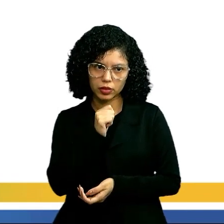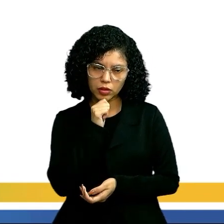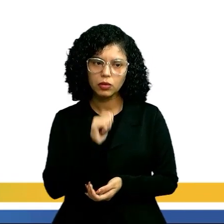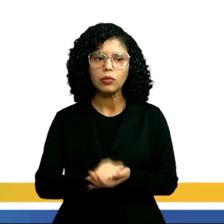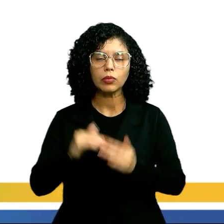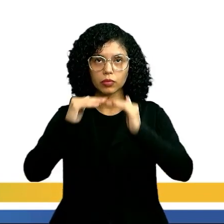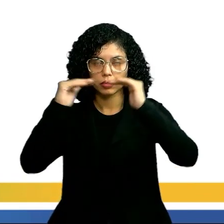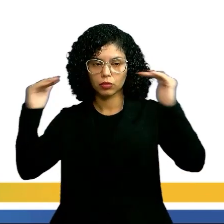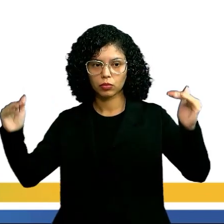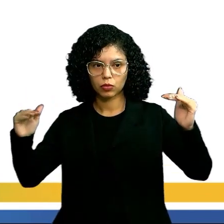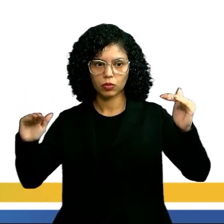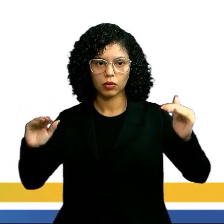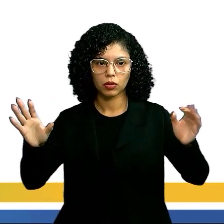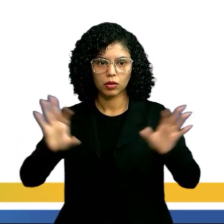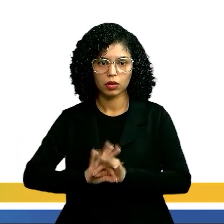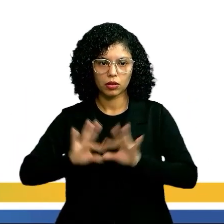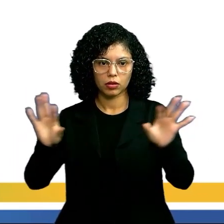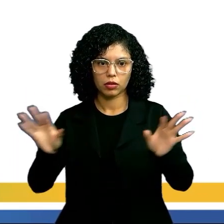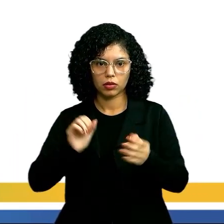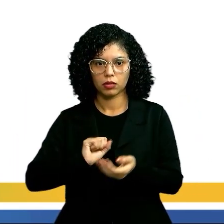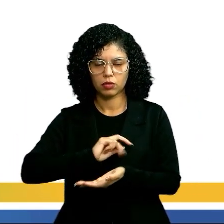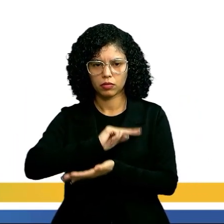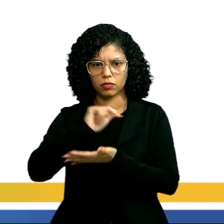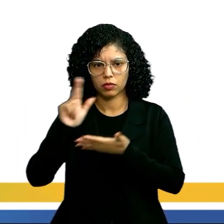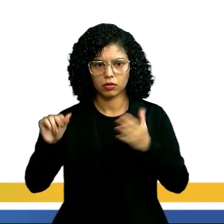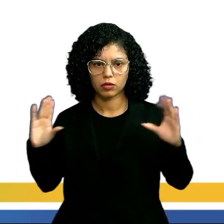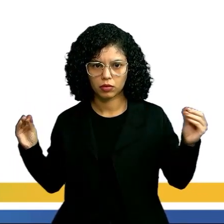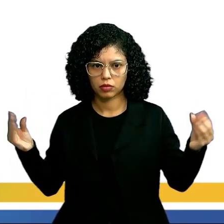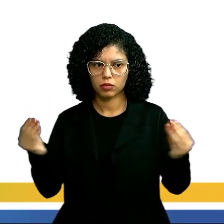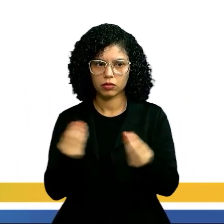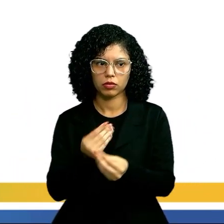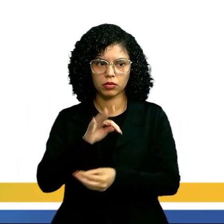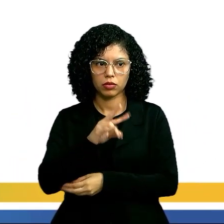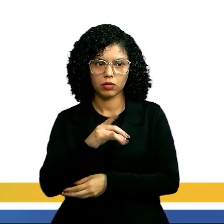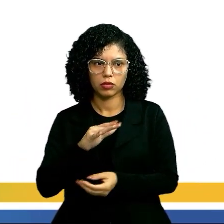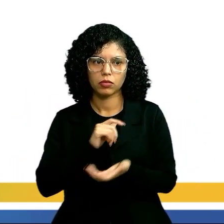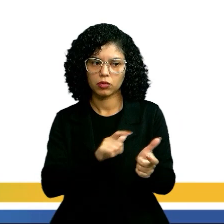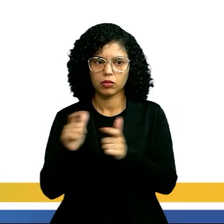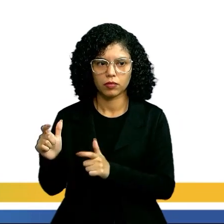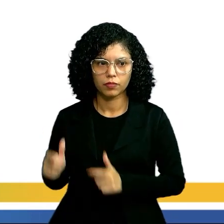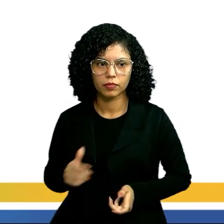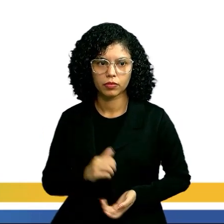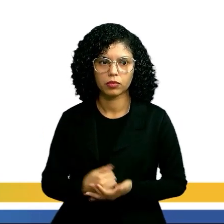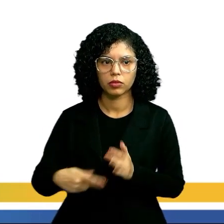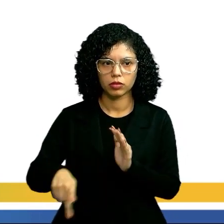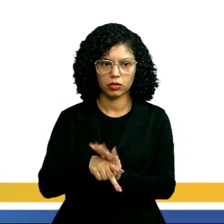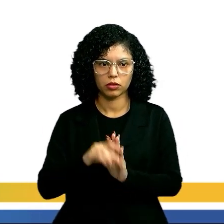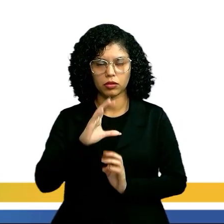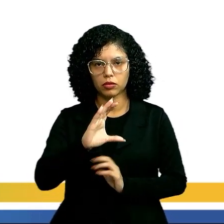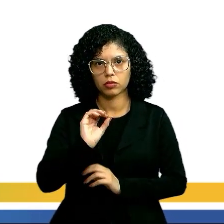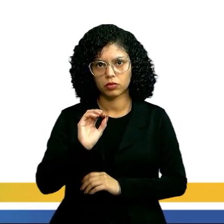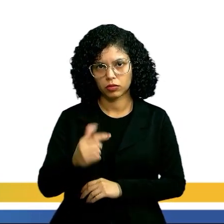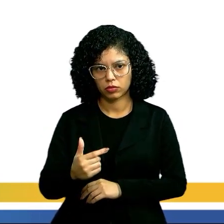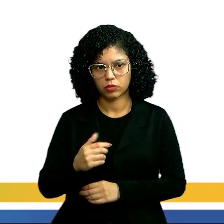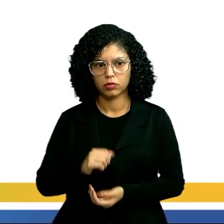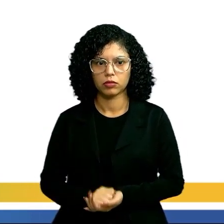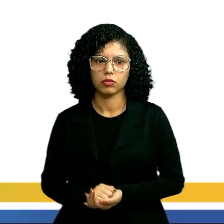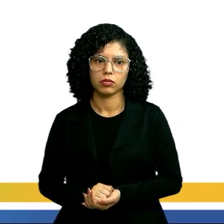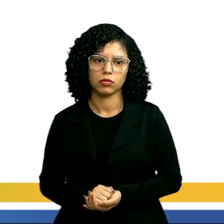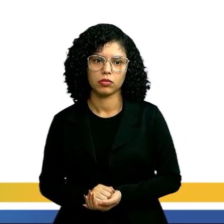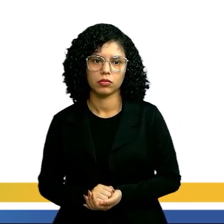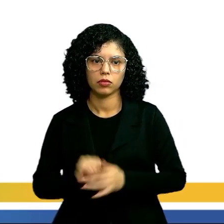que revestia o teto do local liberou uma série de substâncias tóxicas no ambiente, entre elas